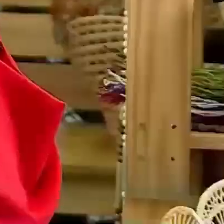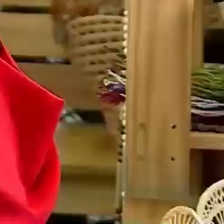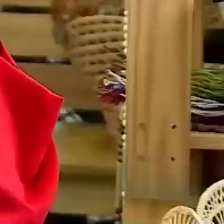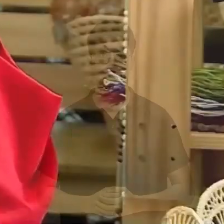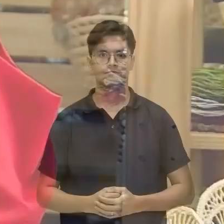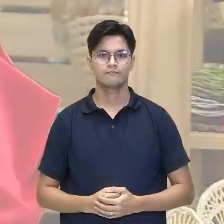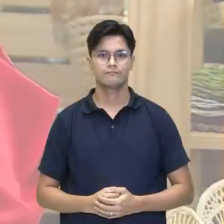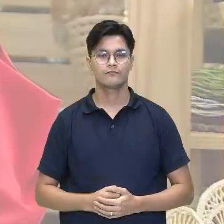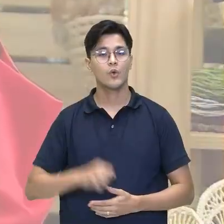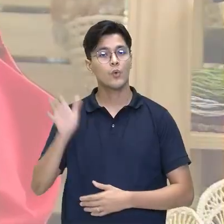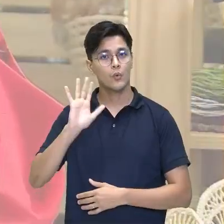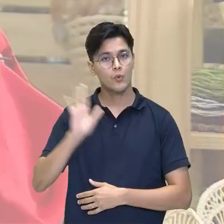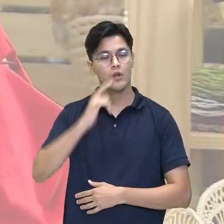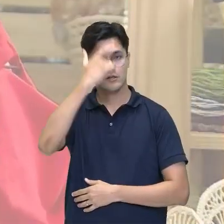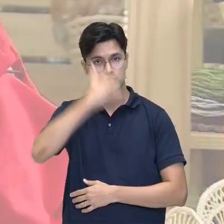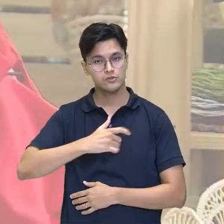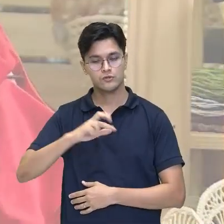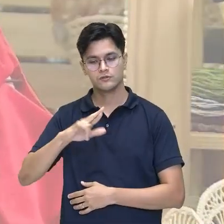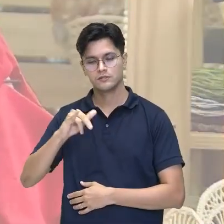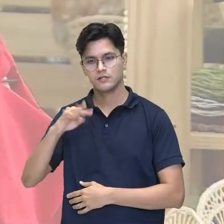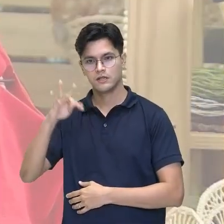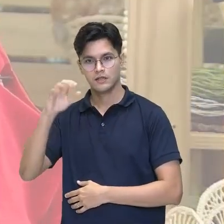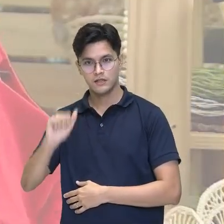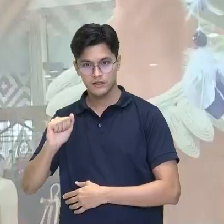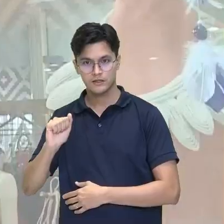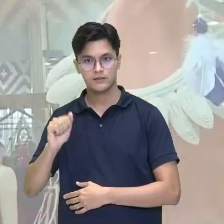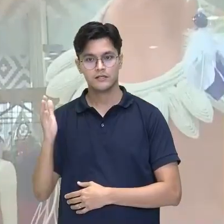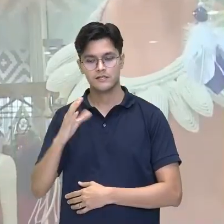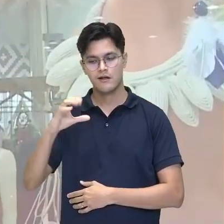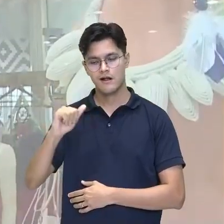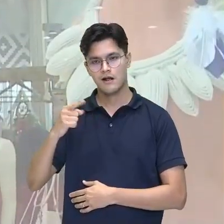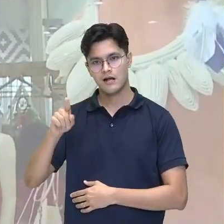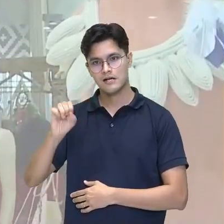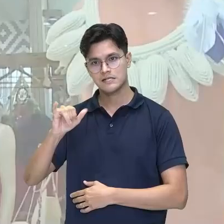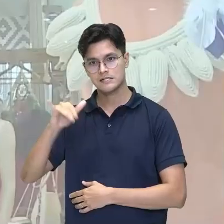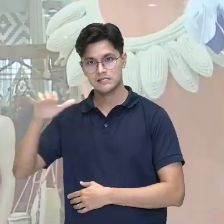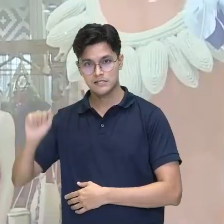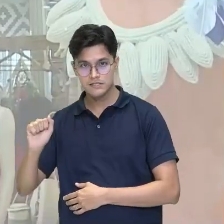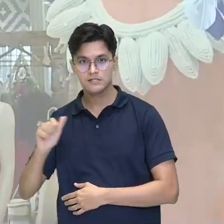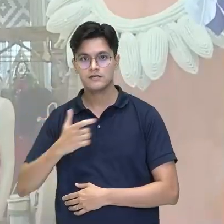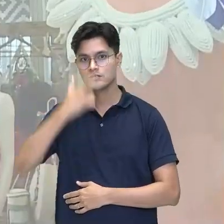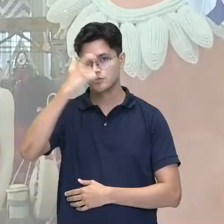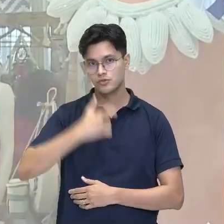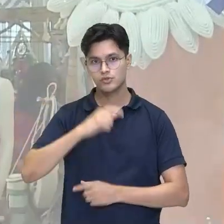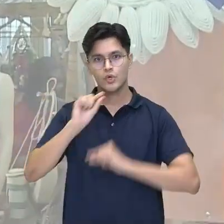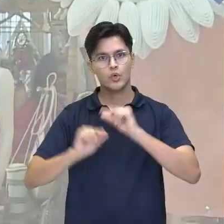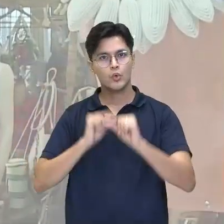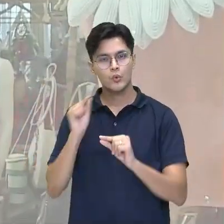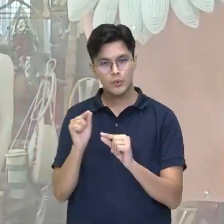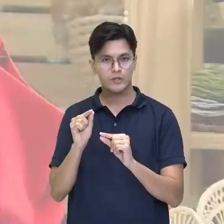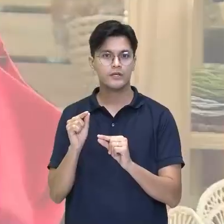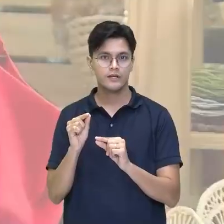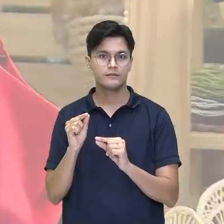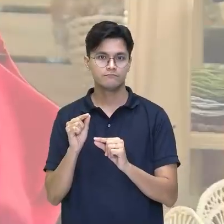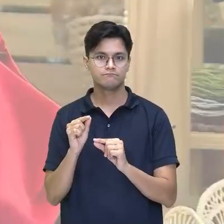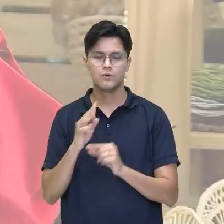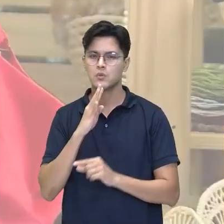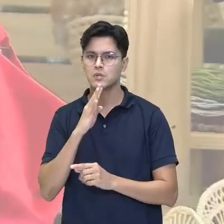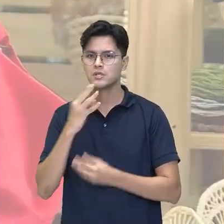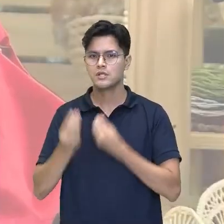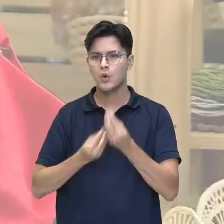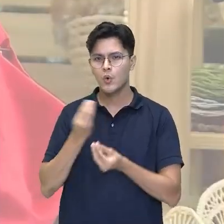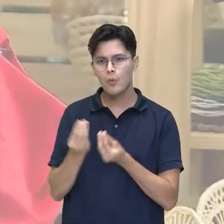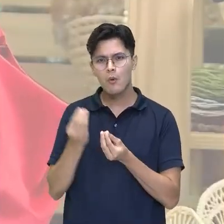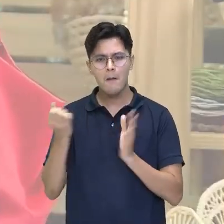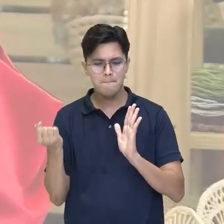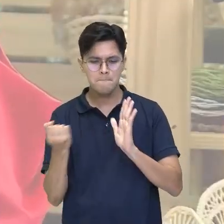Olá, eu sou Rita de Cássia Brasil Mendonça, sou conhecida como Rita Pross, que é a minha marca. Eu nasci no interior da